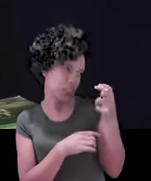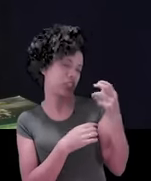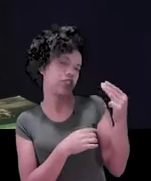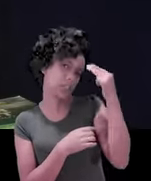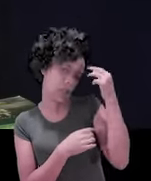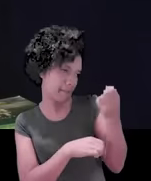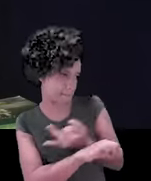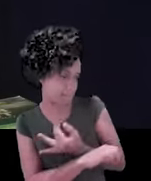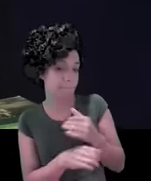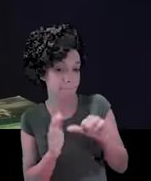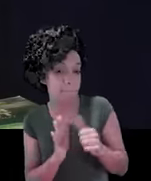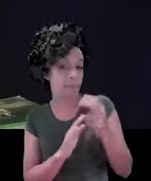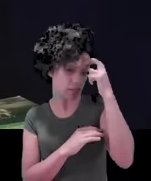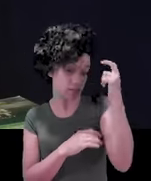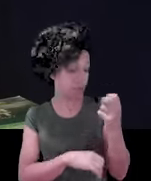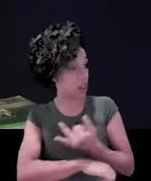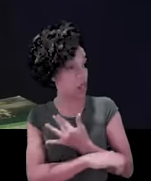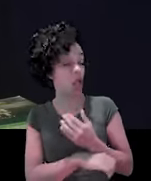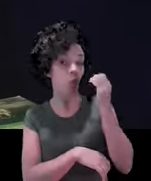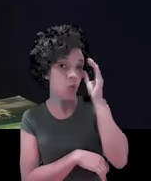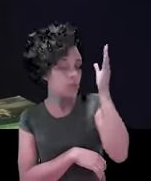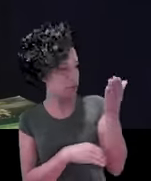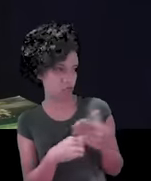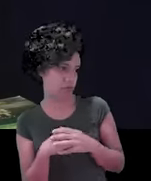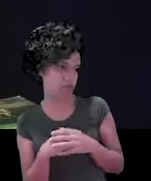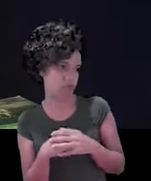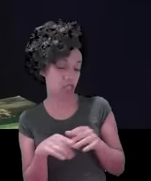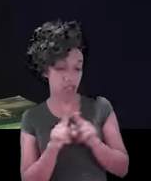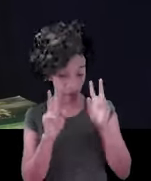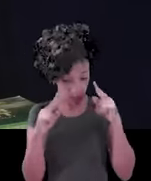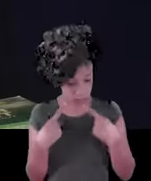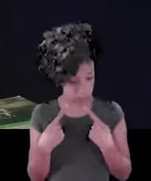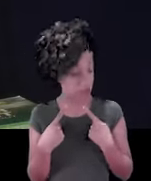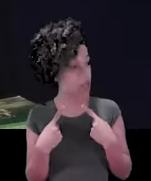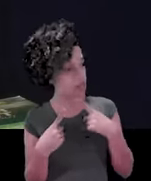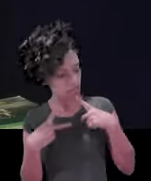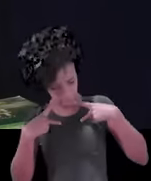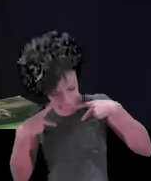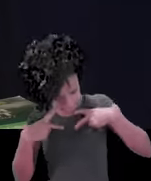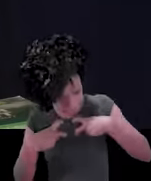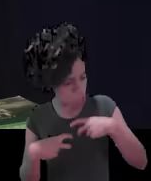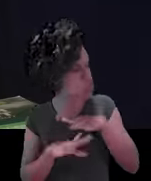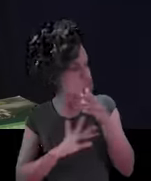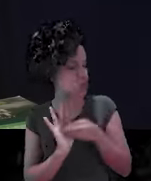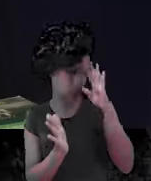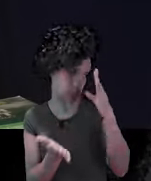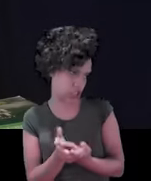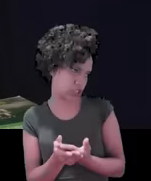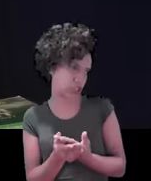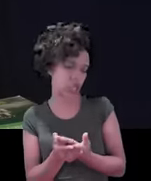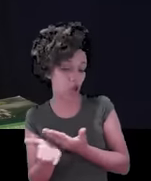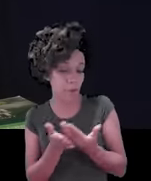onde o primeiro passo de você desenvolver inteligência emocional e autoconhecimento e o autoconhecimento aí você busca todas as suas crenças